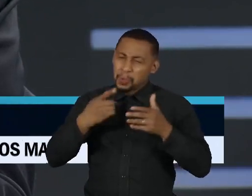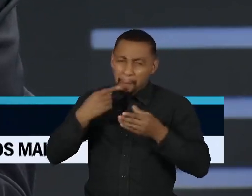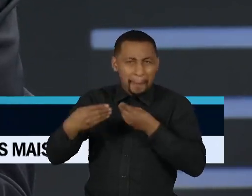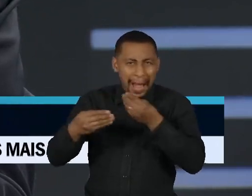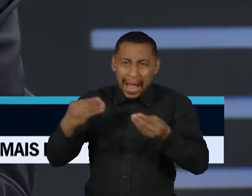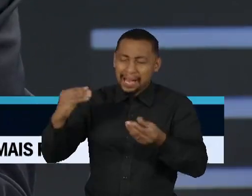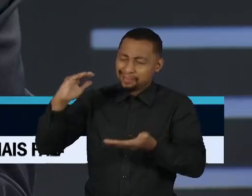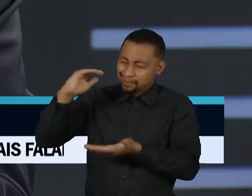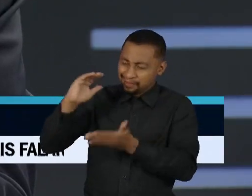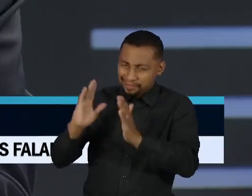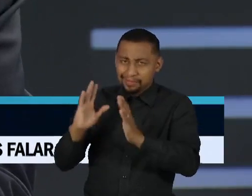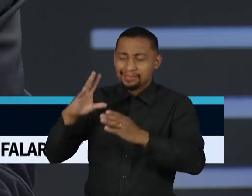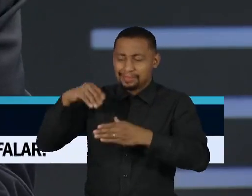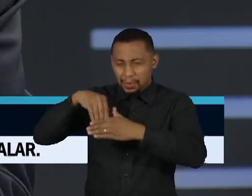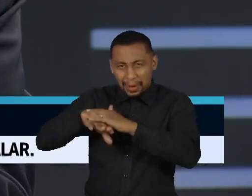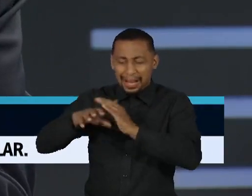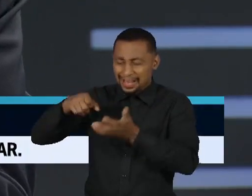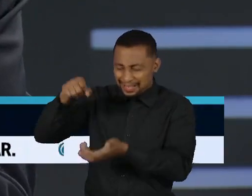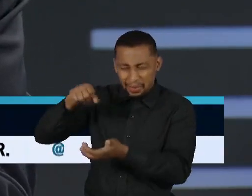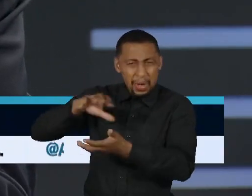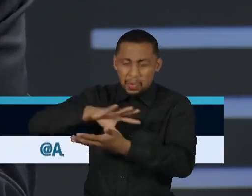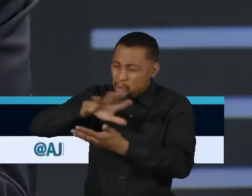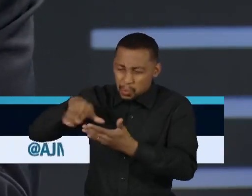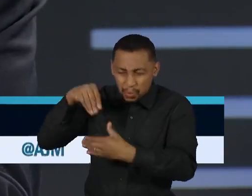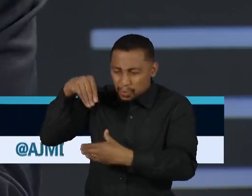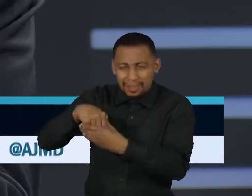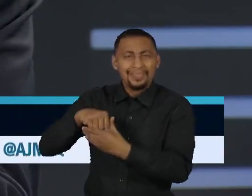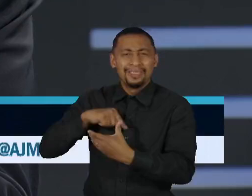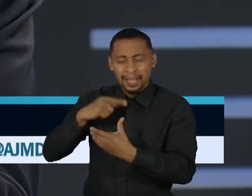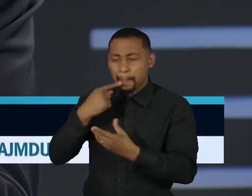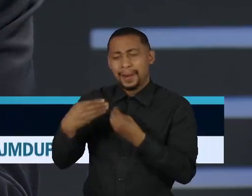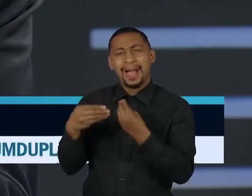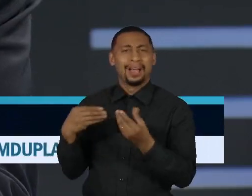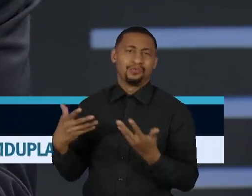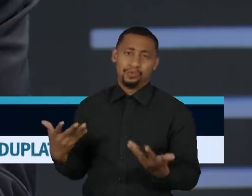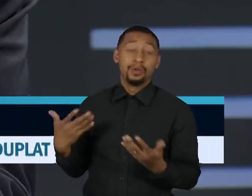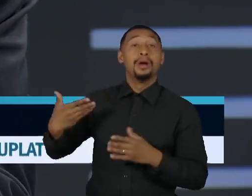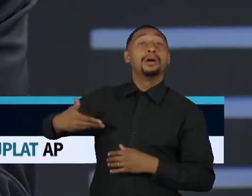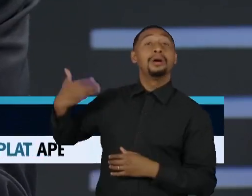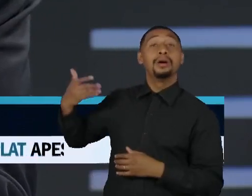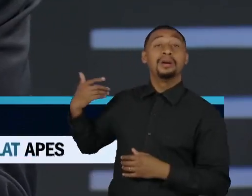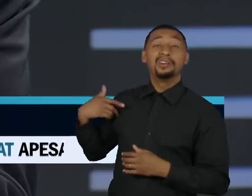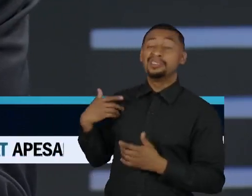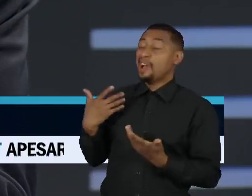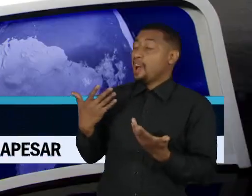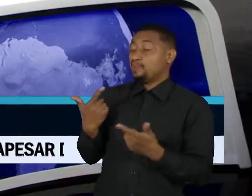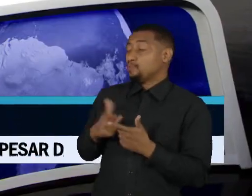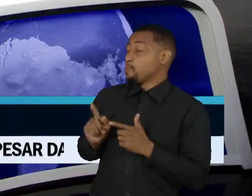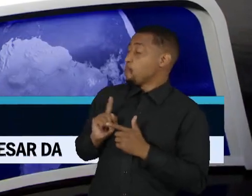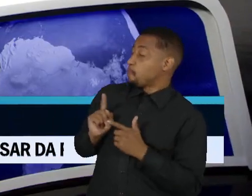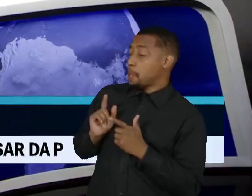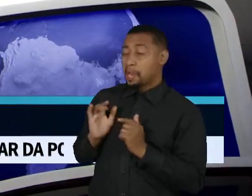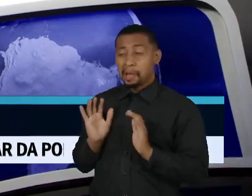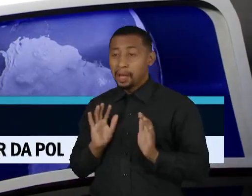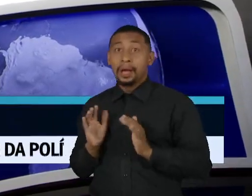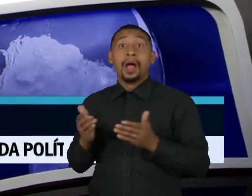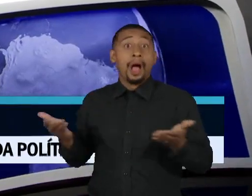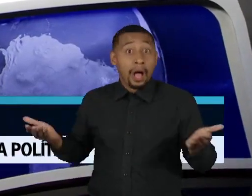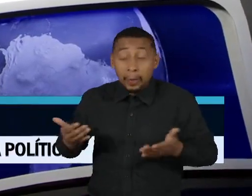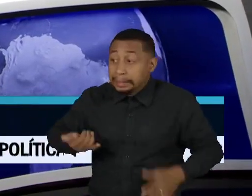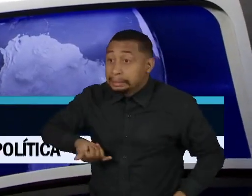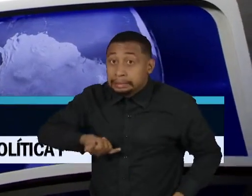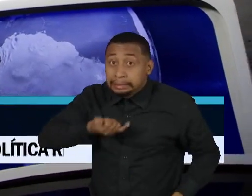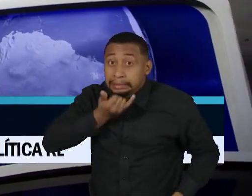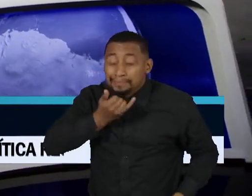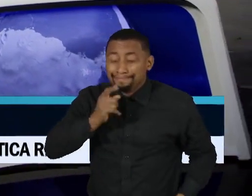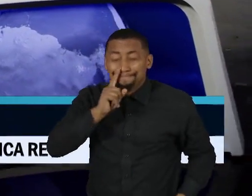plástico. Então, o que era um benefício, que a gente imaginava que era inerte, pela dimensão passou a ser uma ameaça. E existe uma